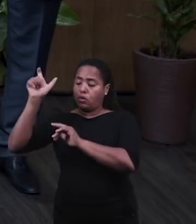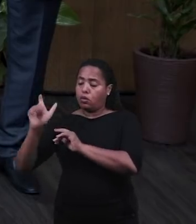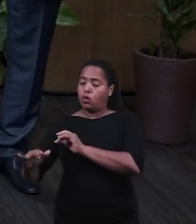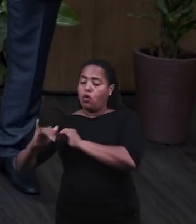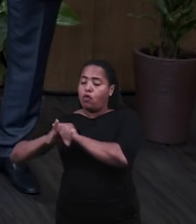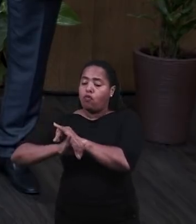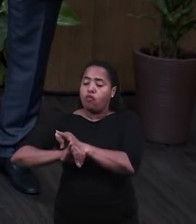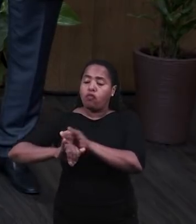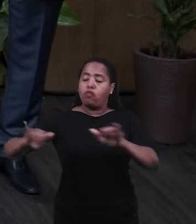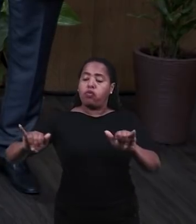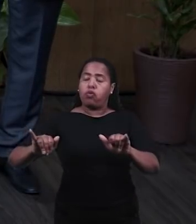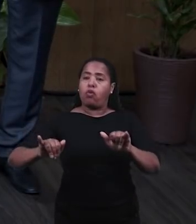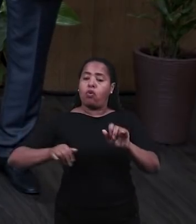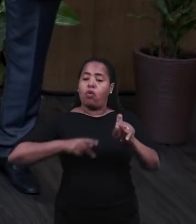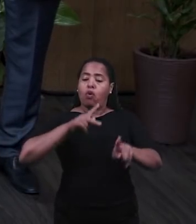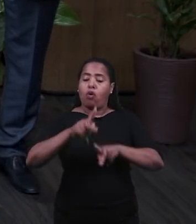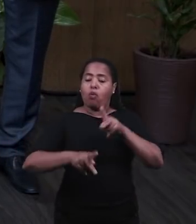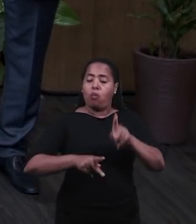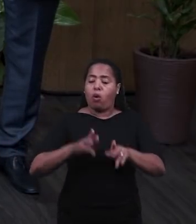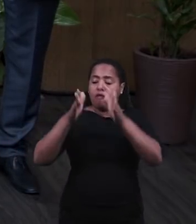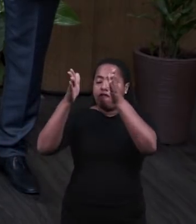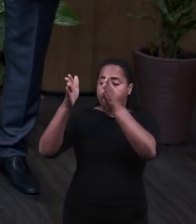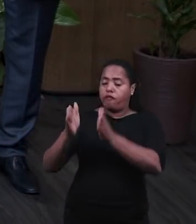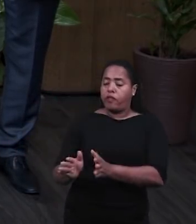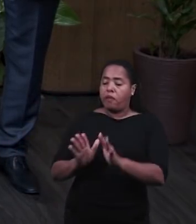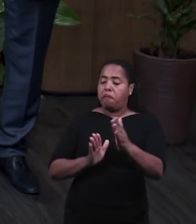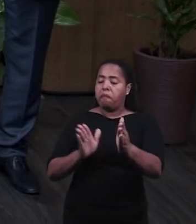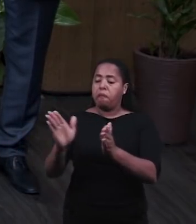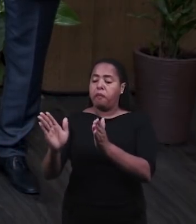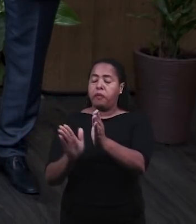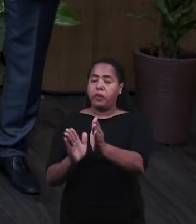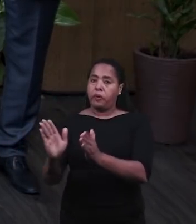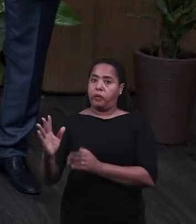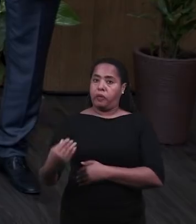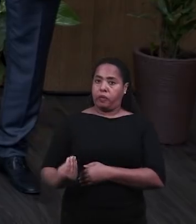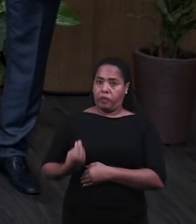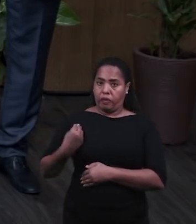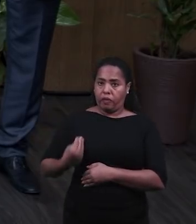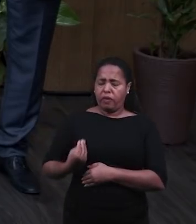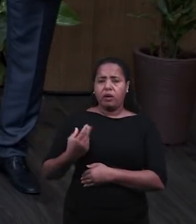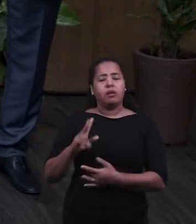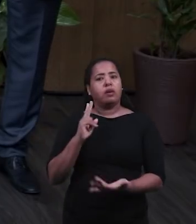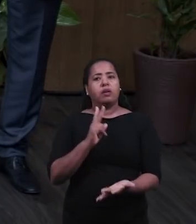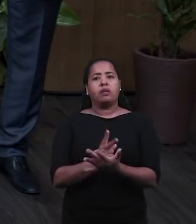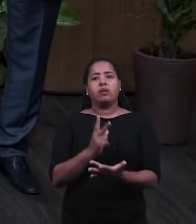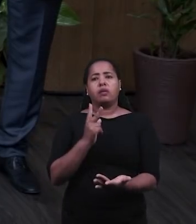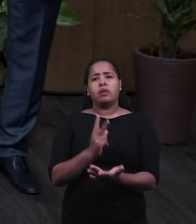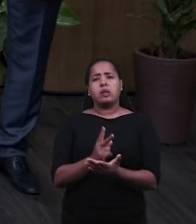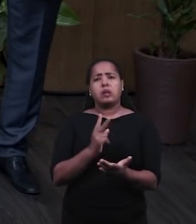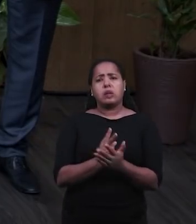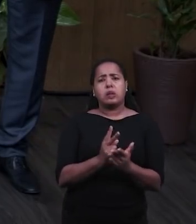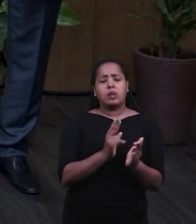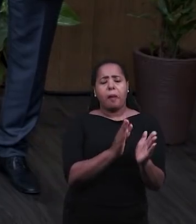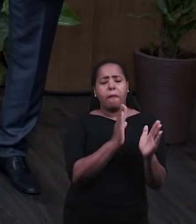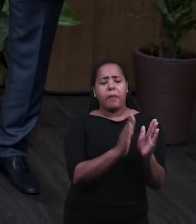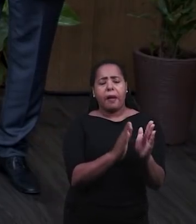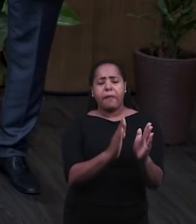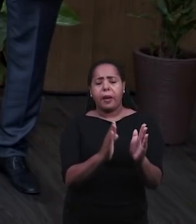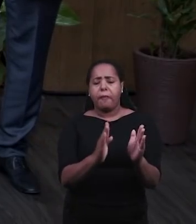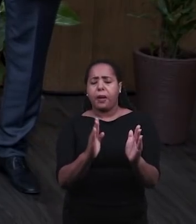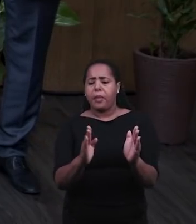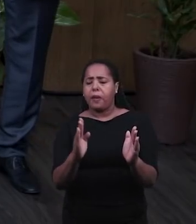crentes neste tempo que estamos vivendo. Sempre procuramos traçar contornos